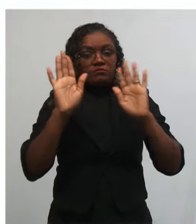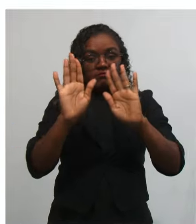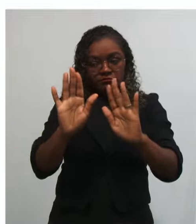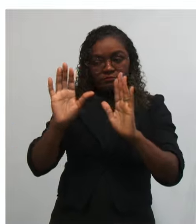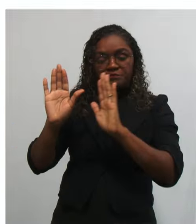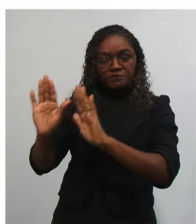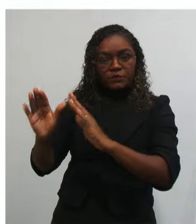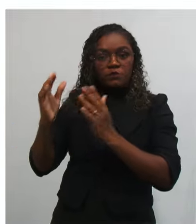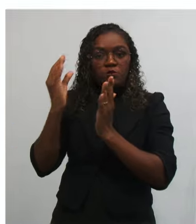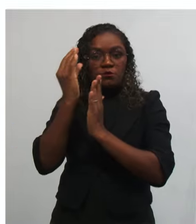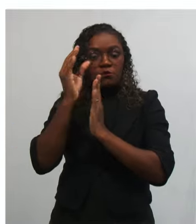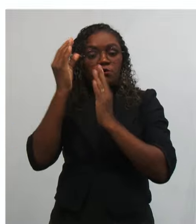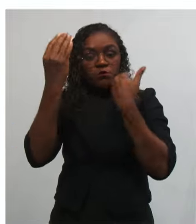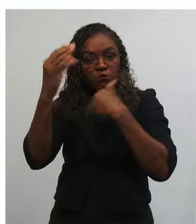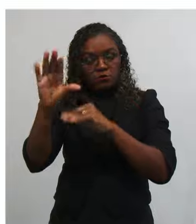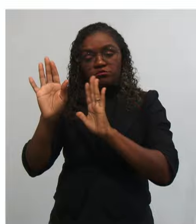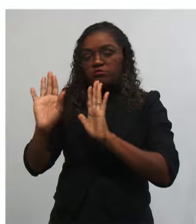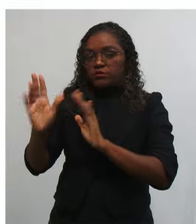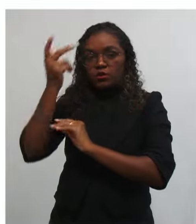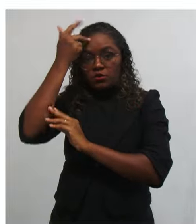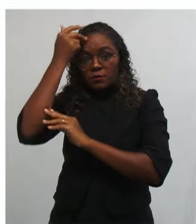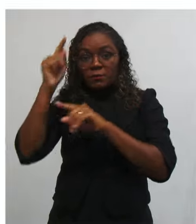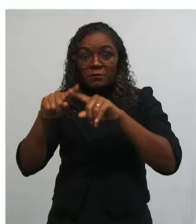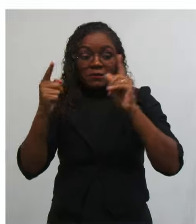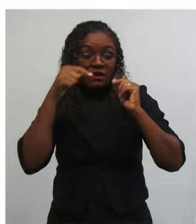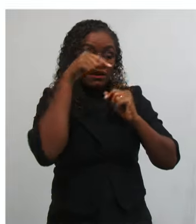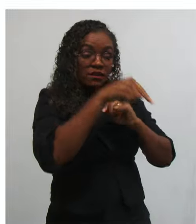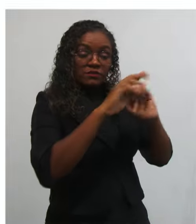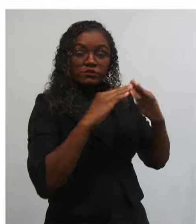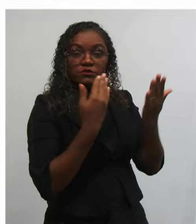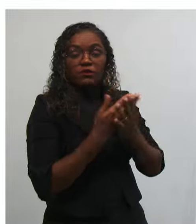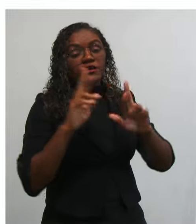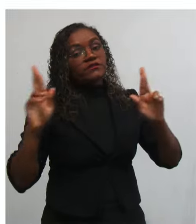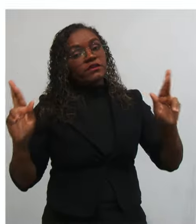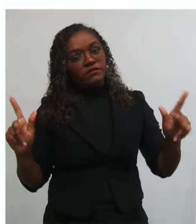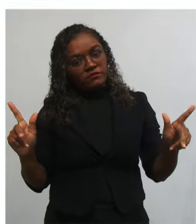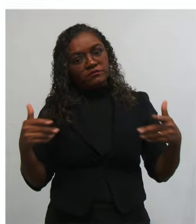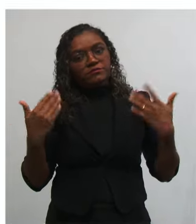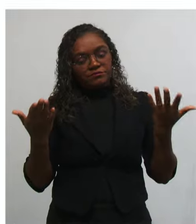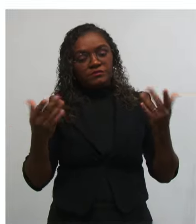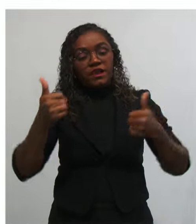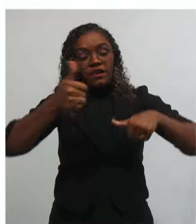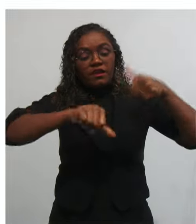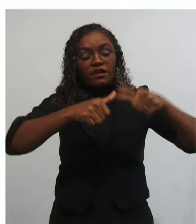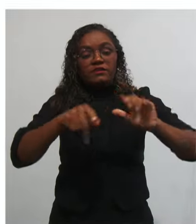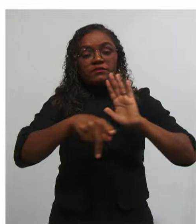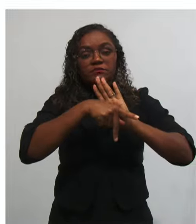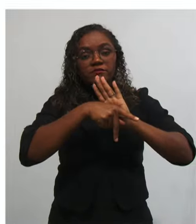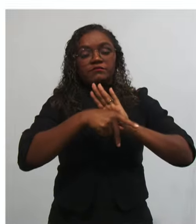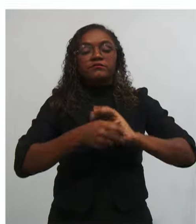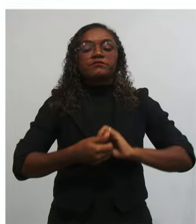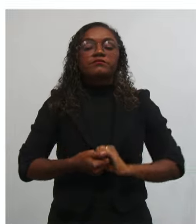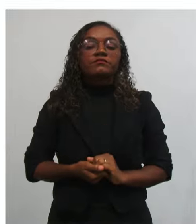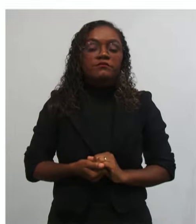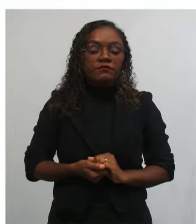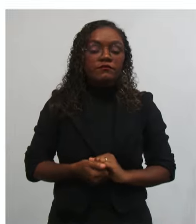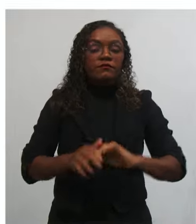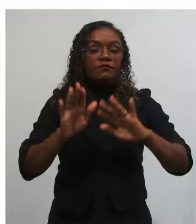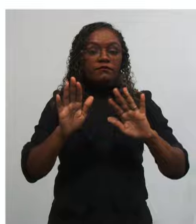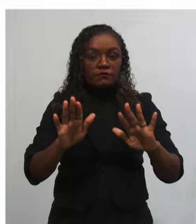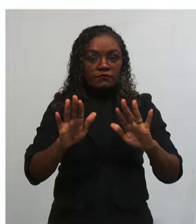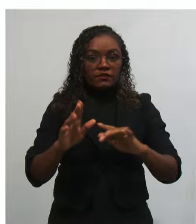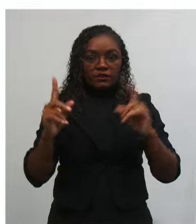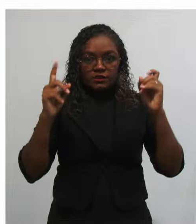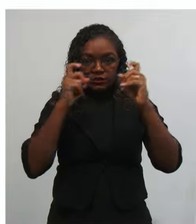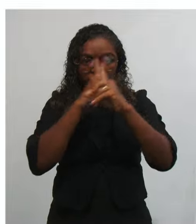mas o que nós fazemos na escola é uma avaliação O que é difícil não é o conteúdo ensinado